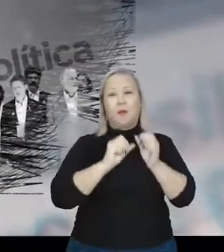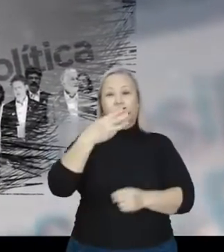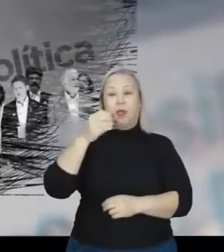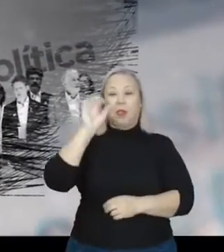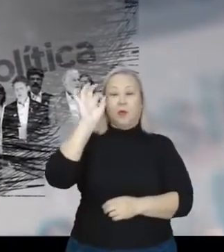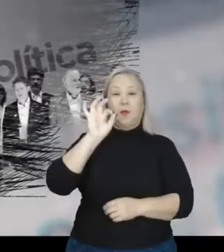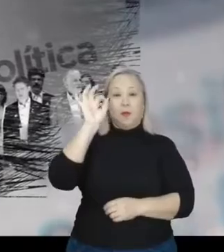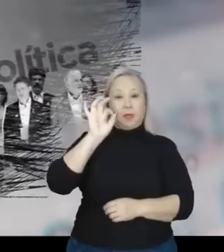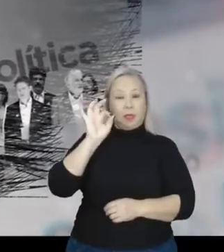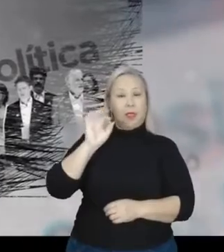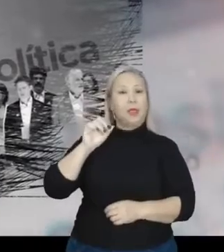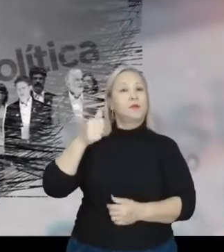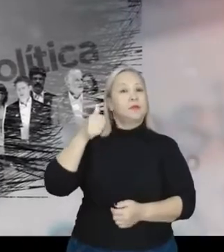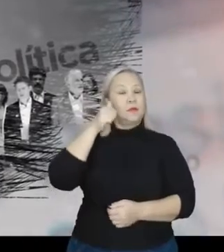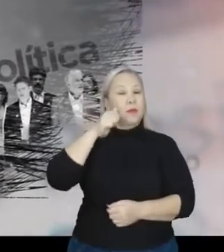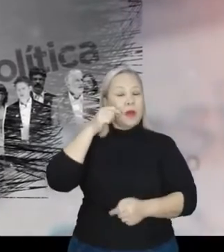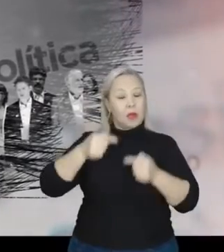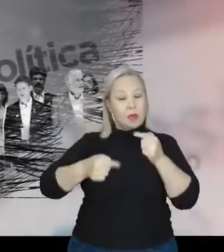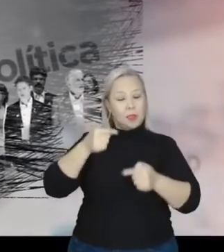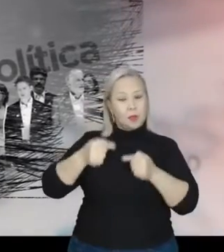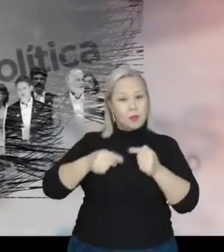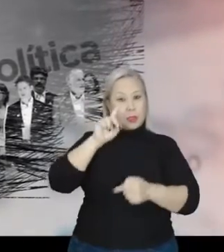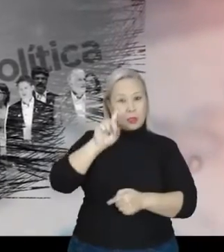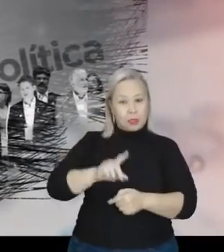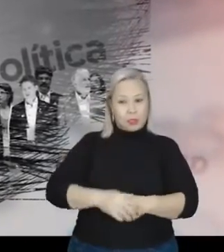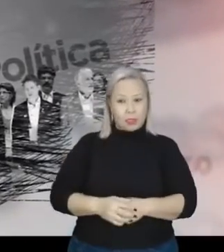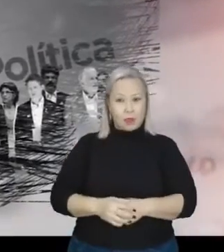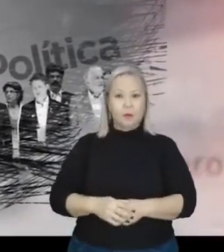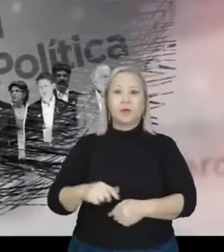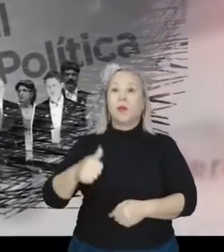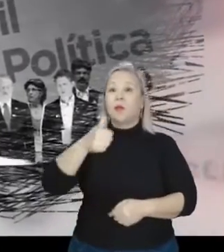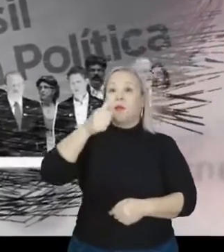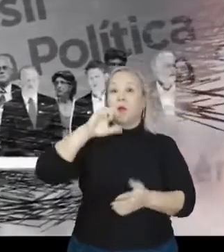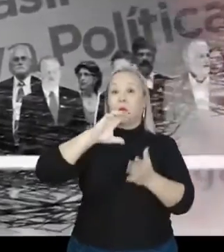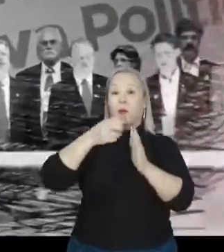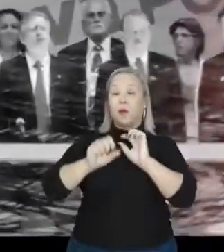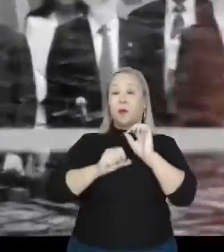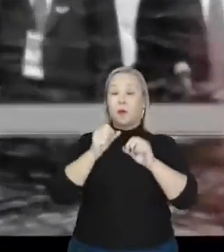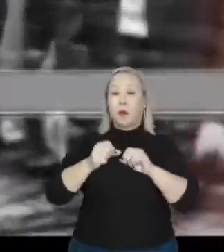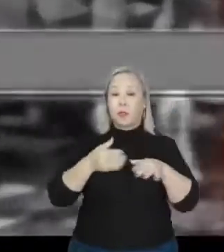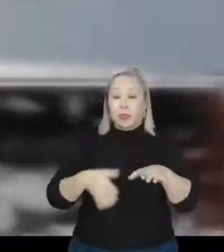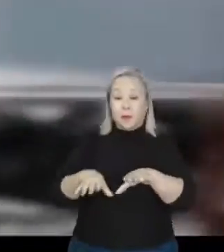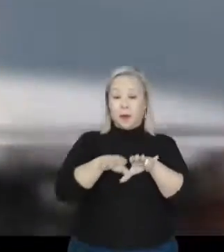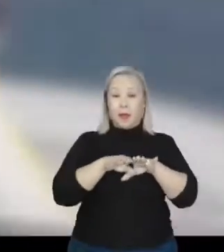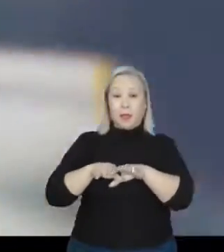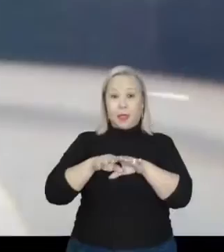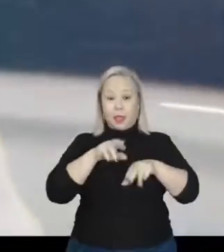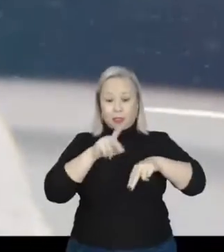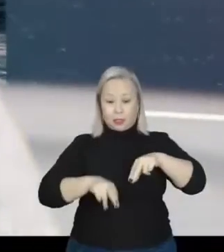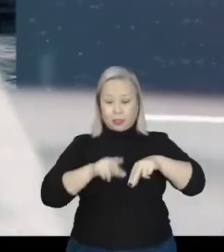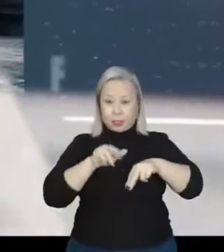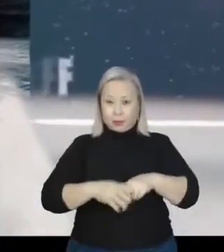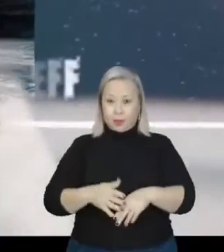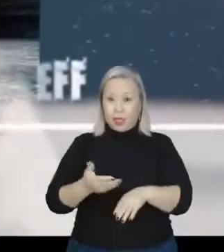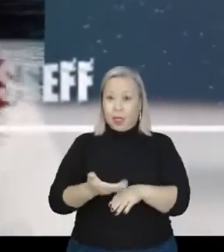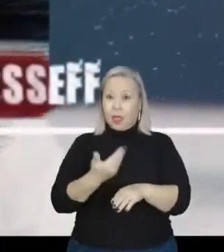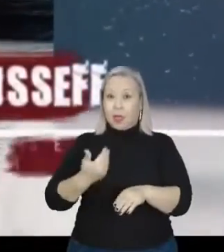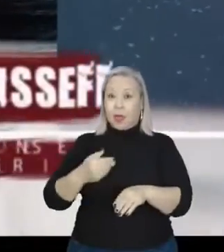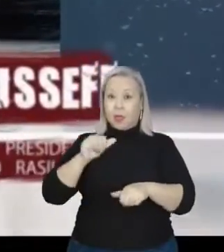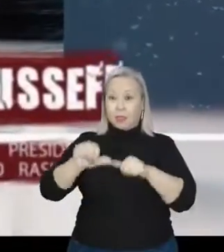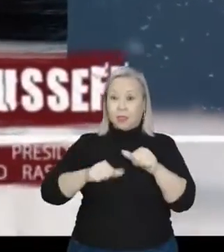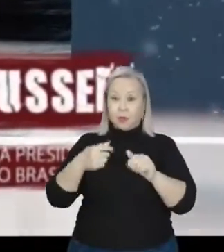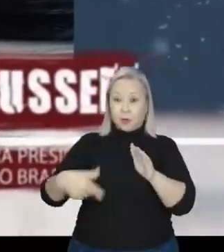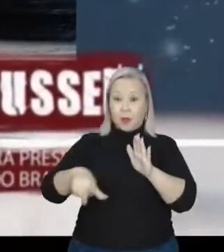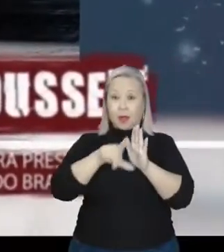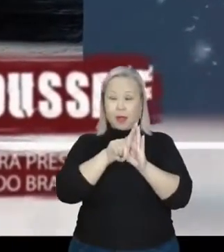sua direção, e foi o primeiro partido a ter paridade de gênero neste cargo. Tudo isso antes mesmo de virar lei. A